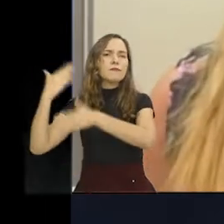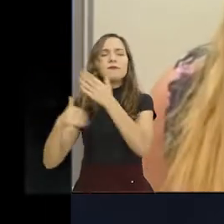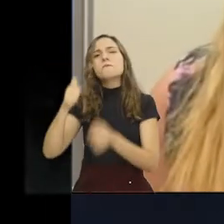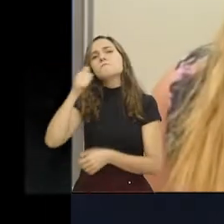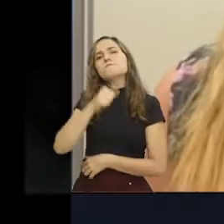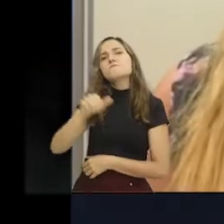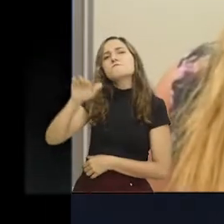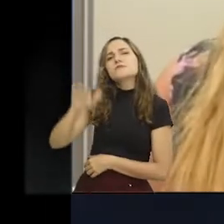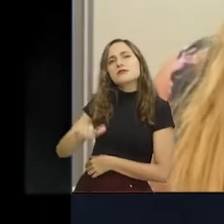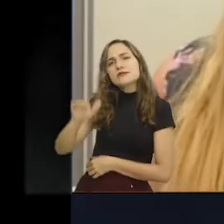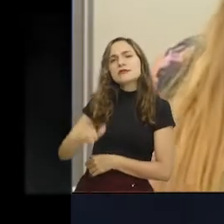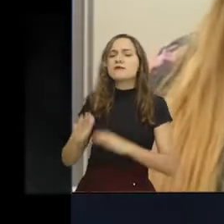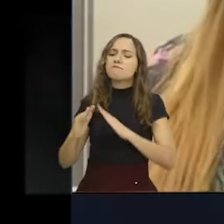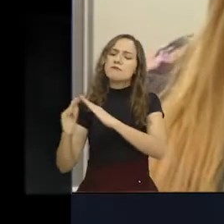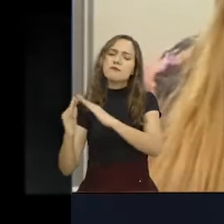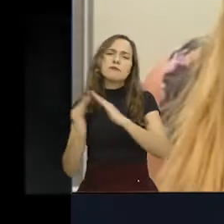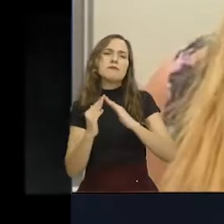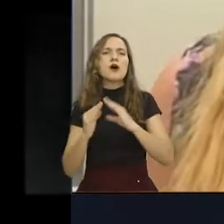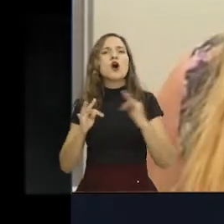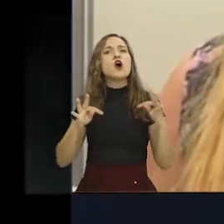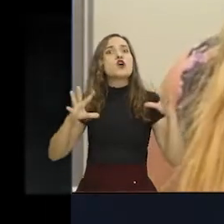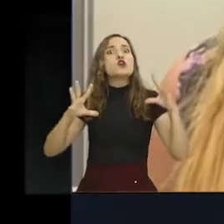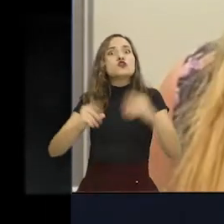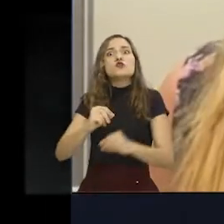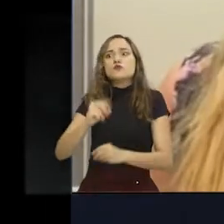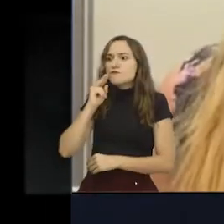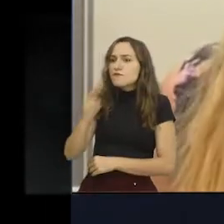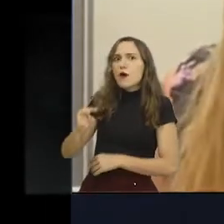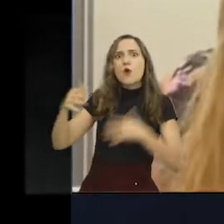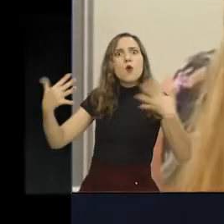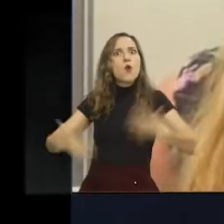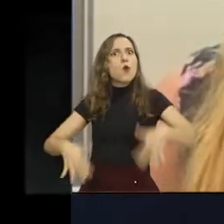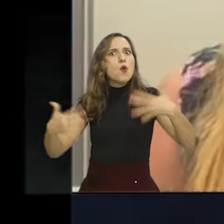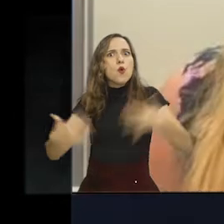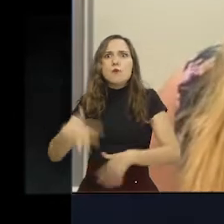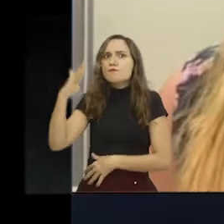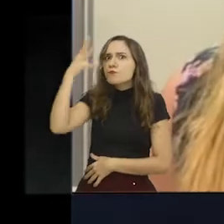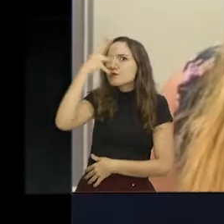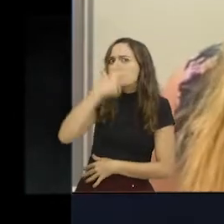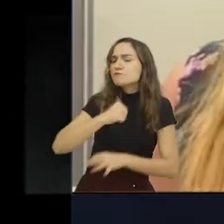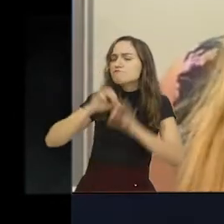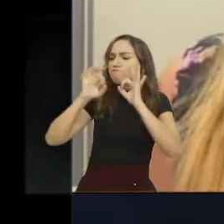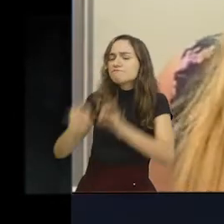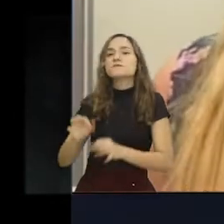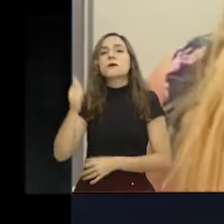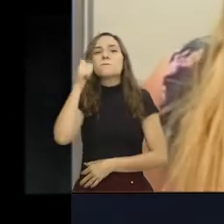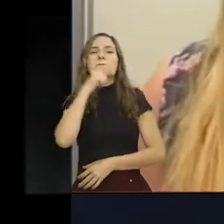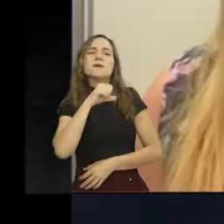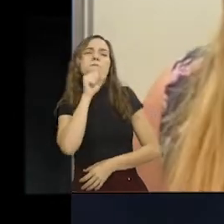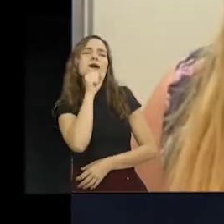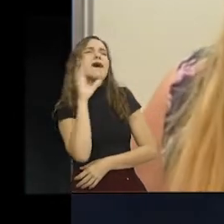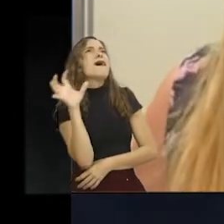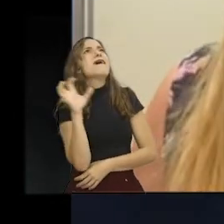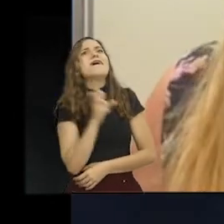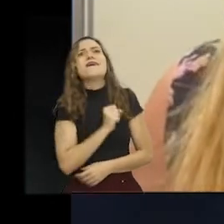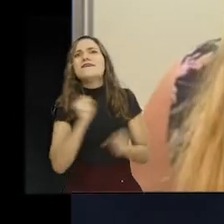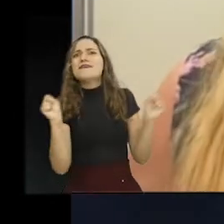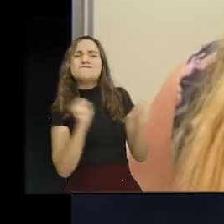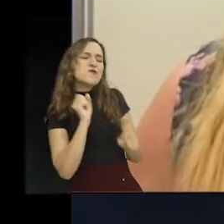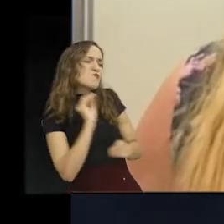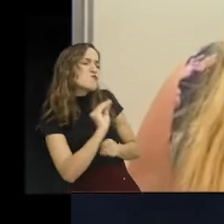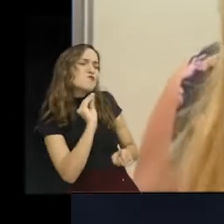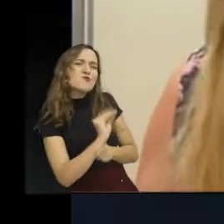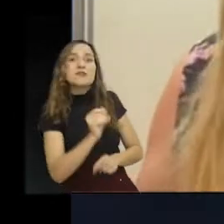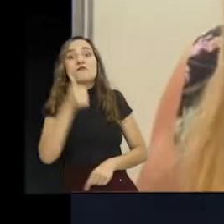numa aldeia. Uma menina que todos achavam muito bonita. A mãe era louca